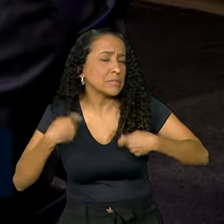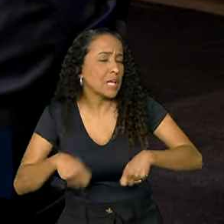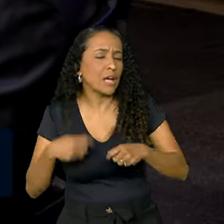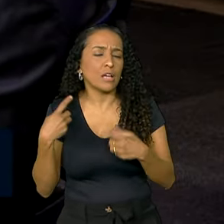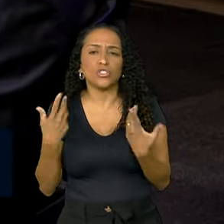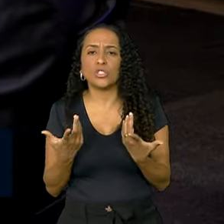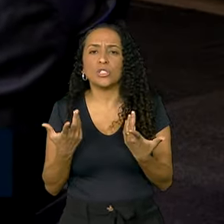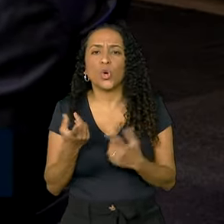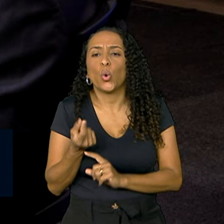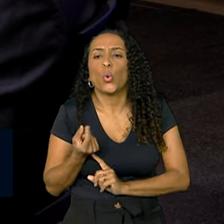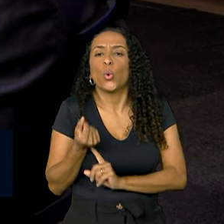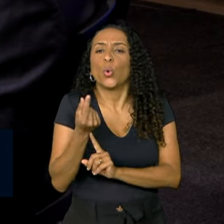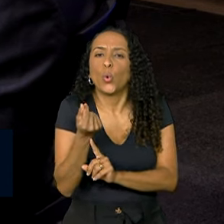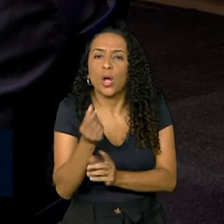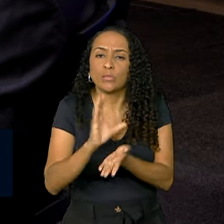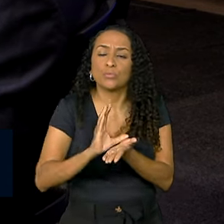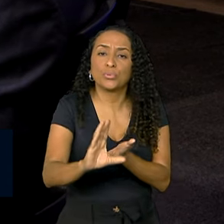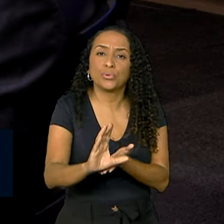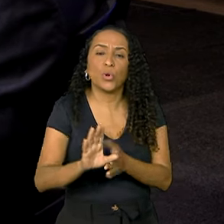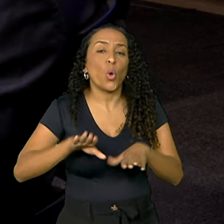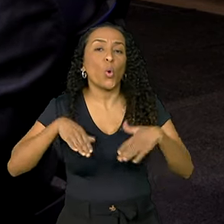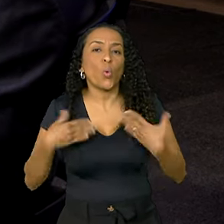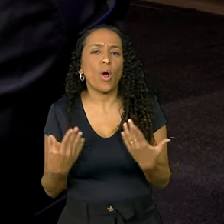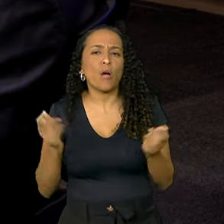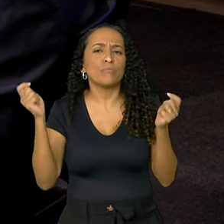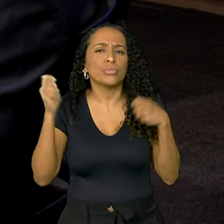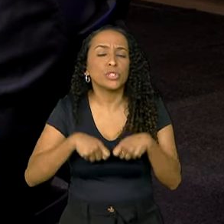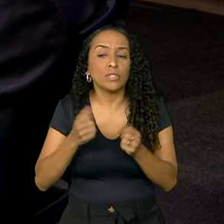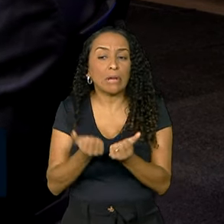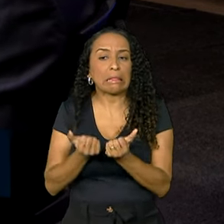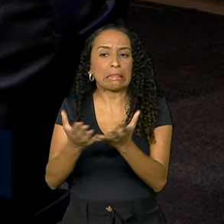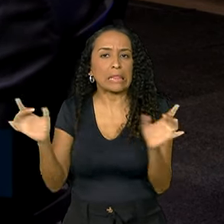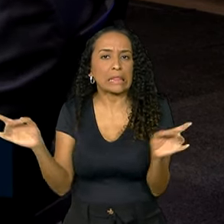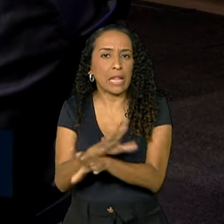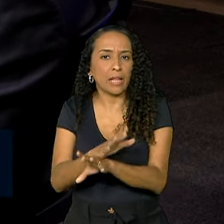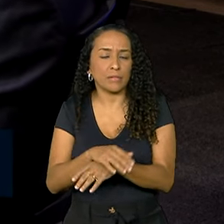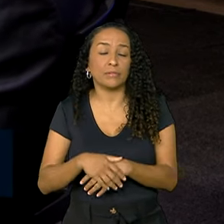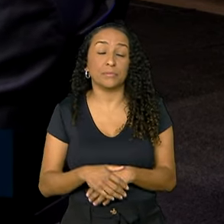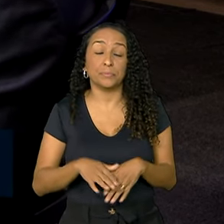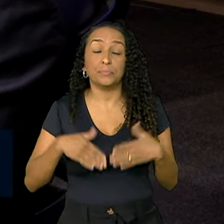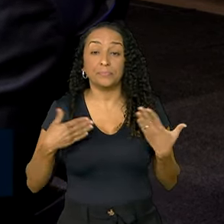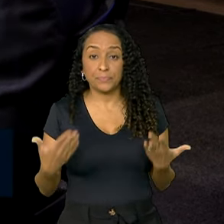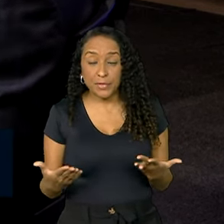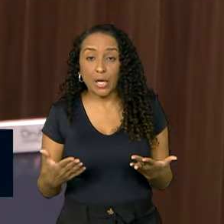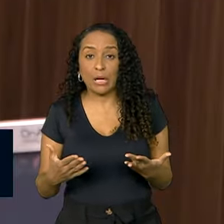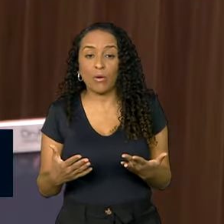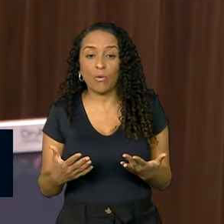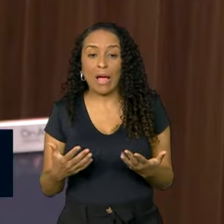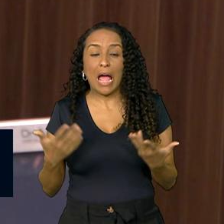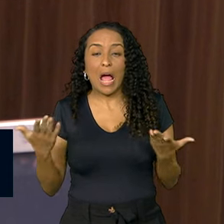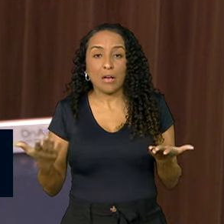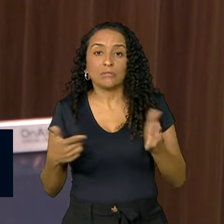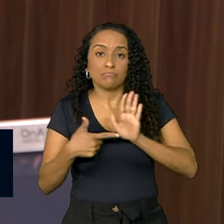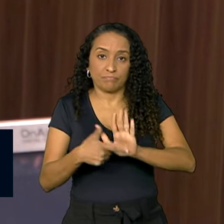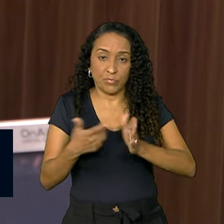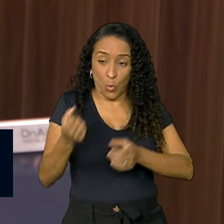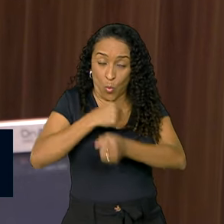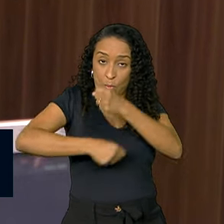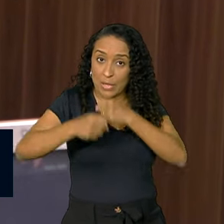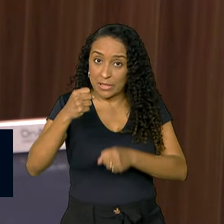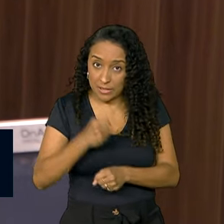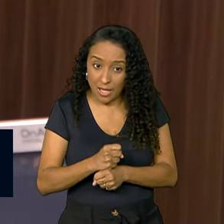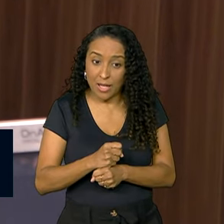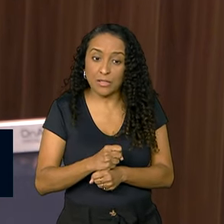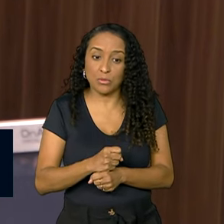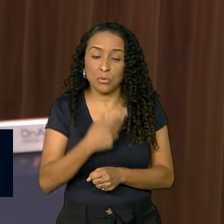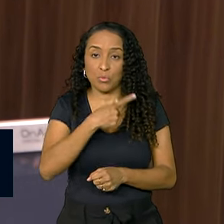qu e quanto tá sendo investido e qual é a previsão de entrega bom isso e trazer aqui que no ano passado assim